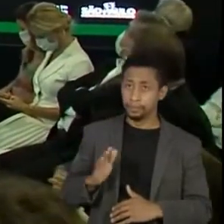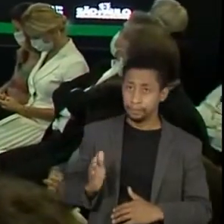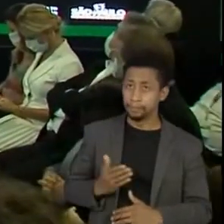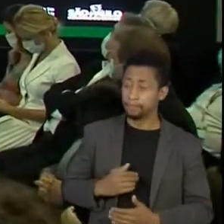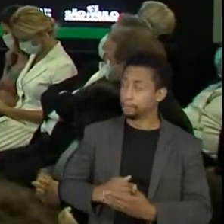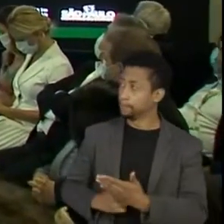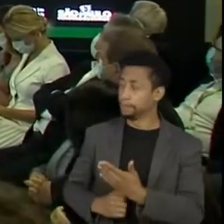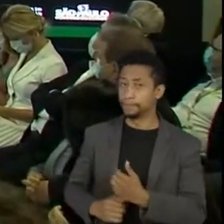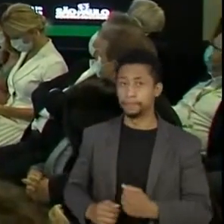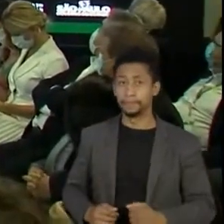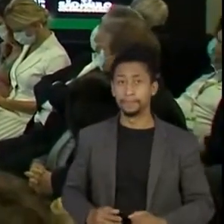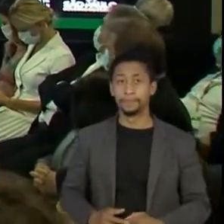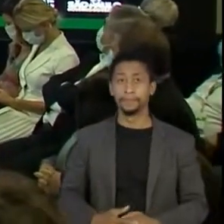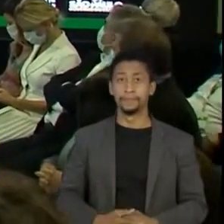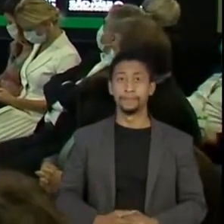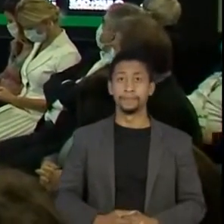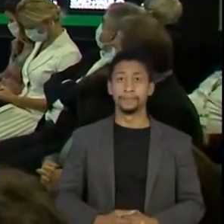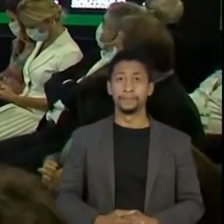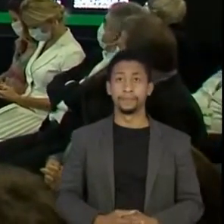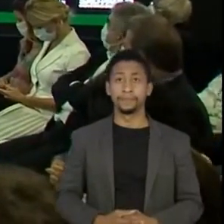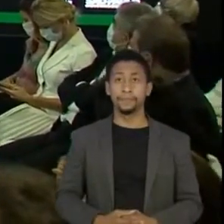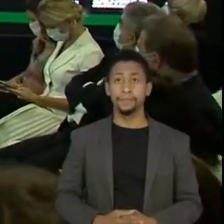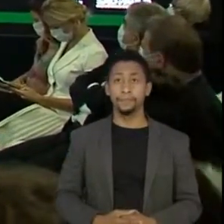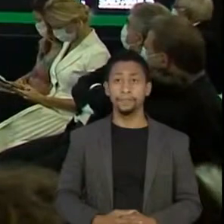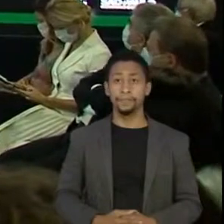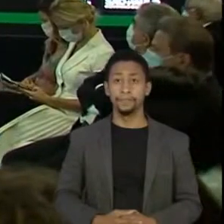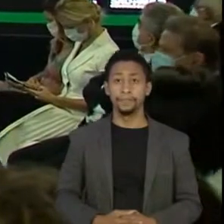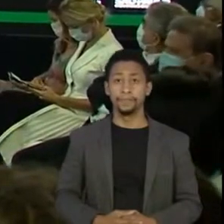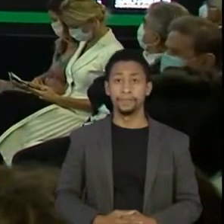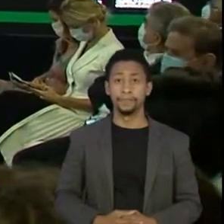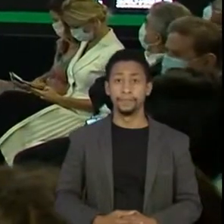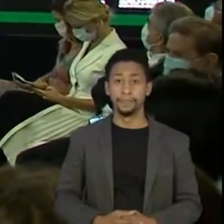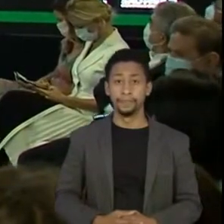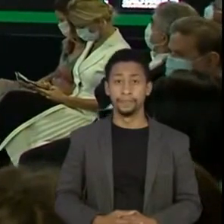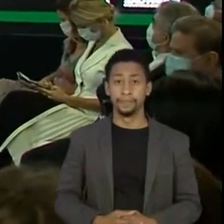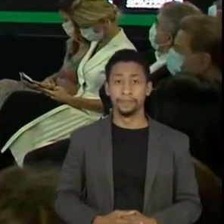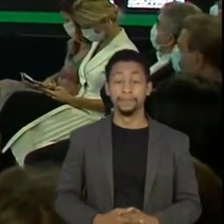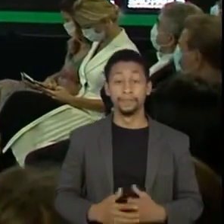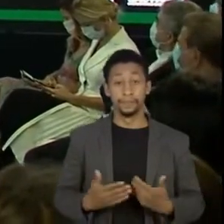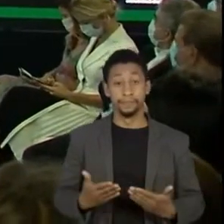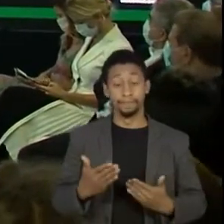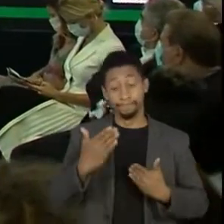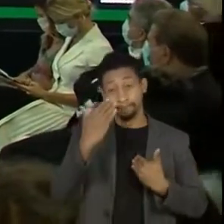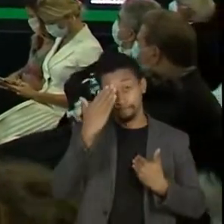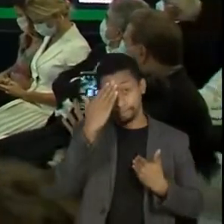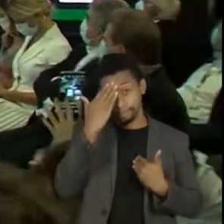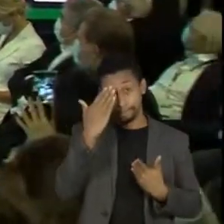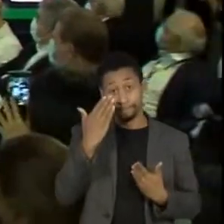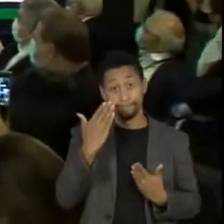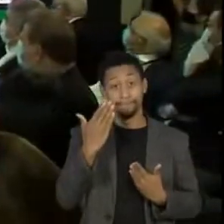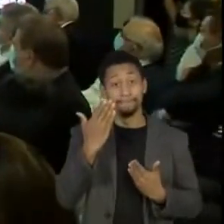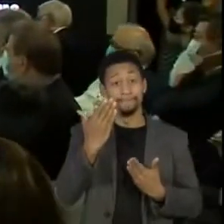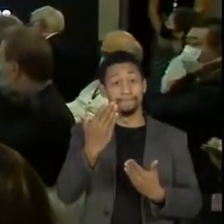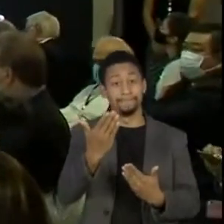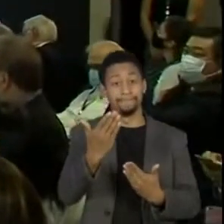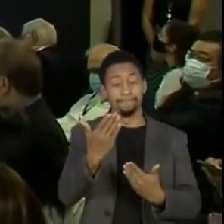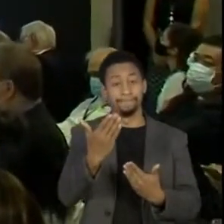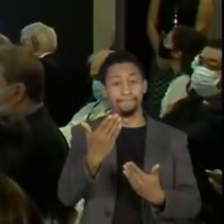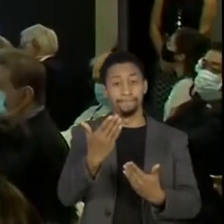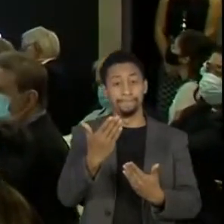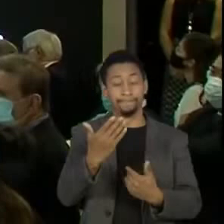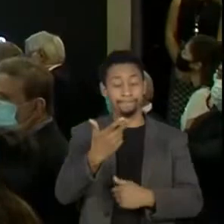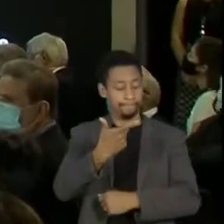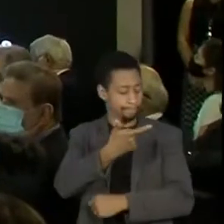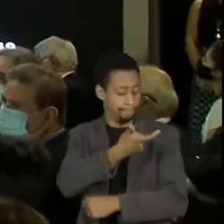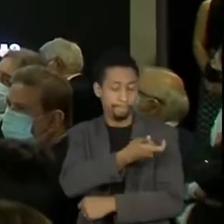Seguinte. Pronto. Primeiro que quero é agradecer porque as